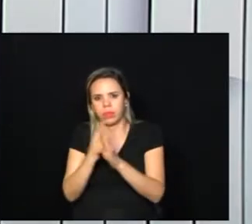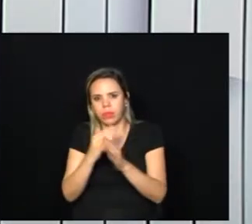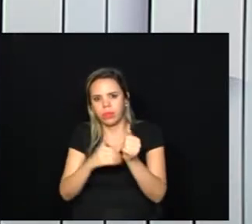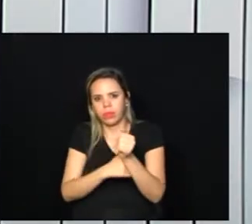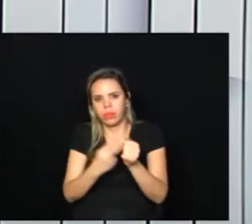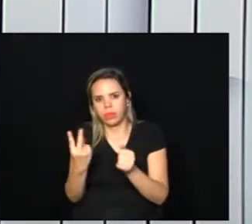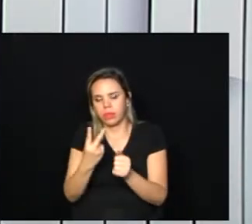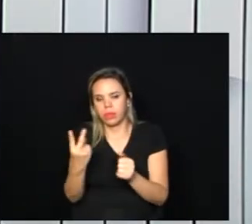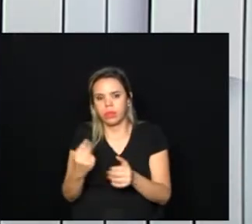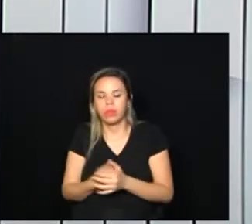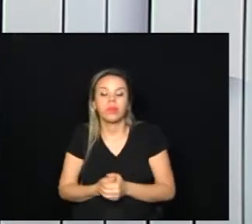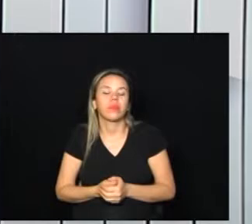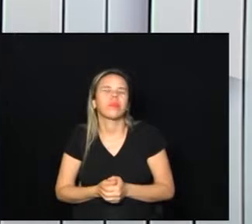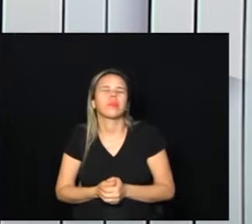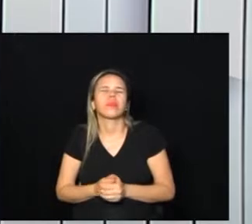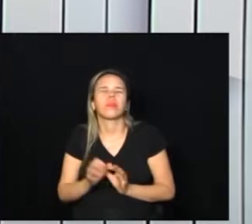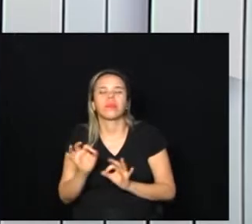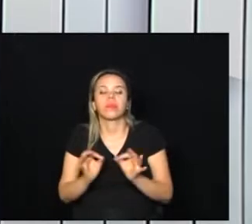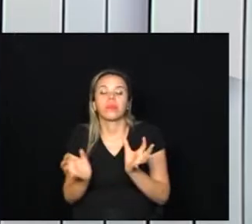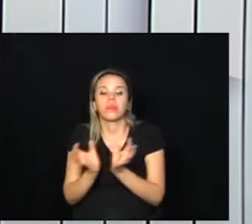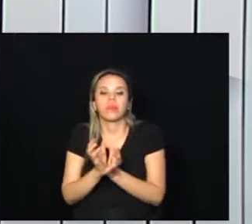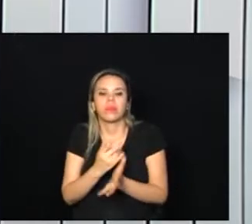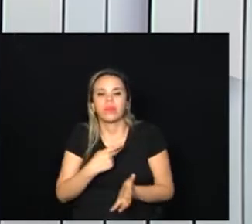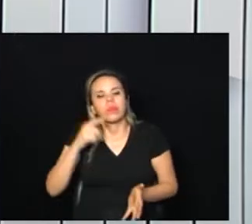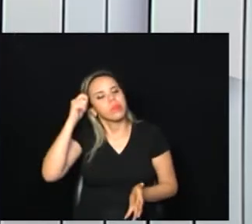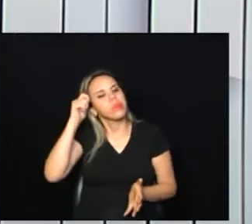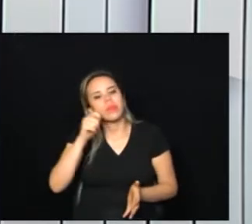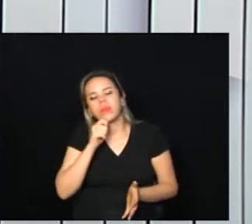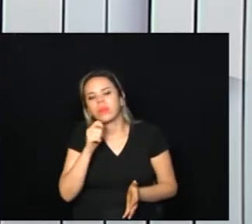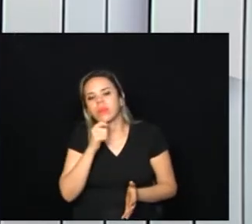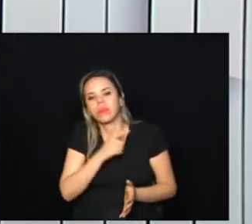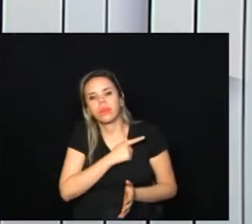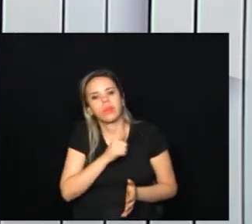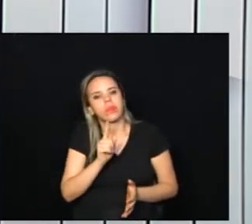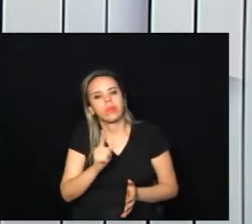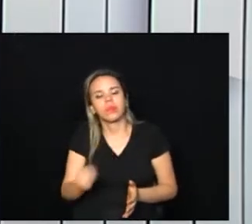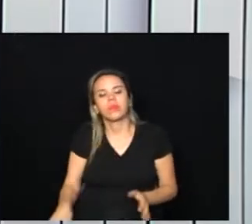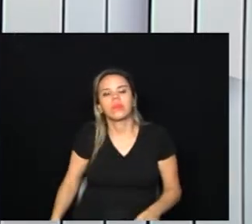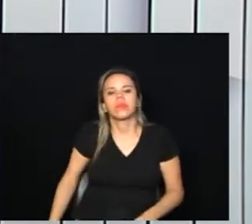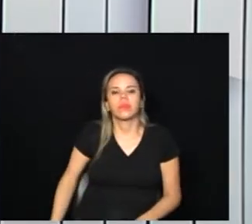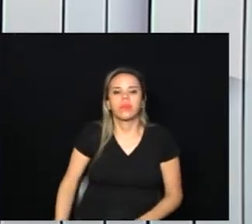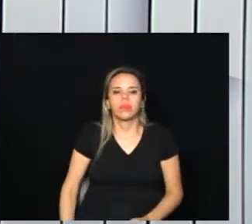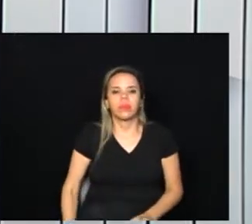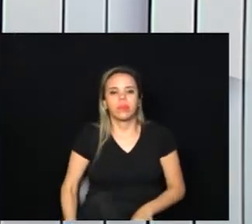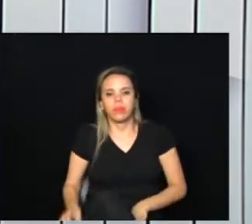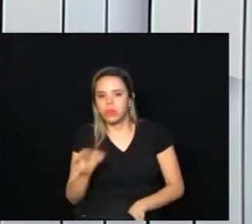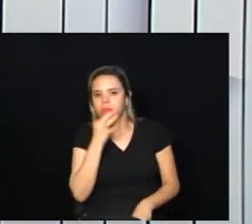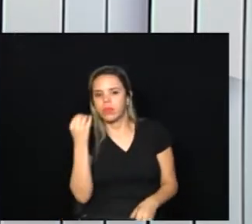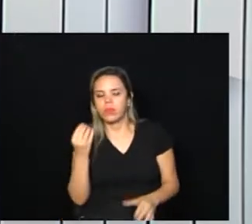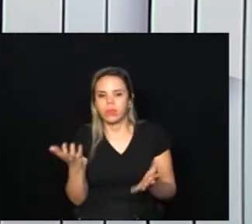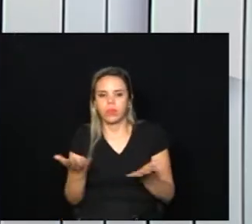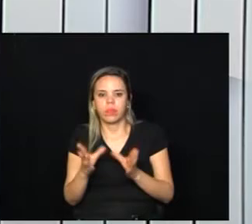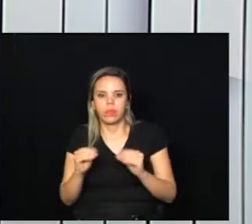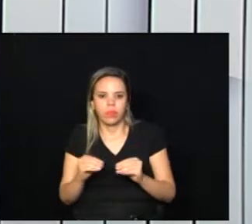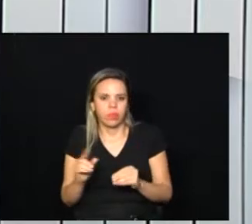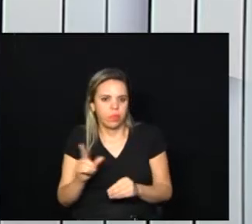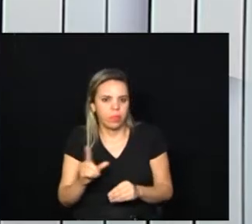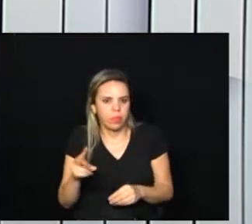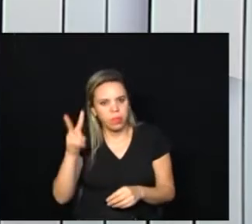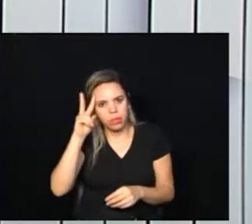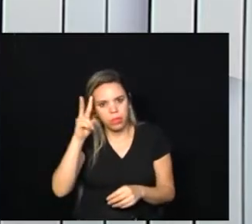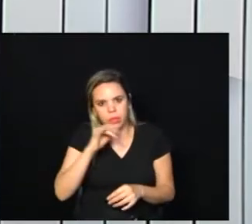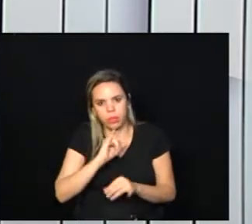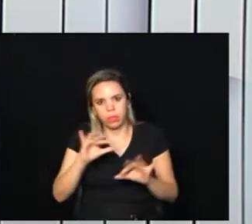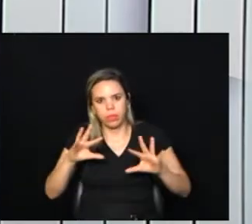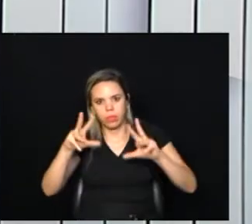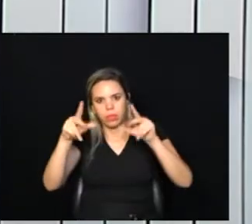dos dois lados. Formação da Ponte não foi definida, do Guarani também não. Ótimo jogo hoje à noite e claro que na segunda-feira a